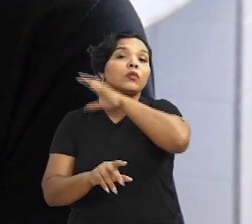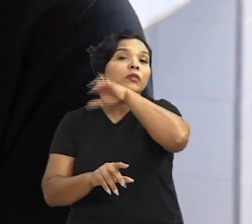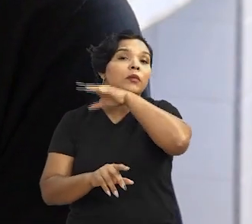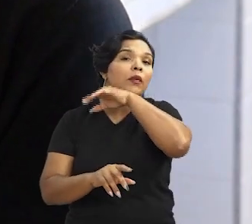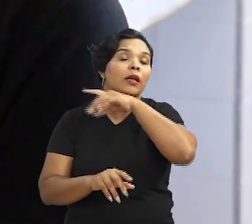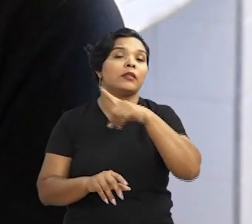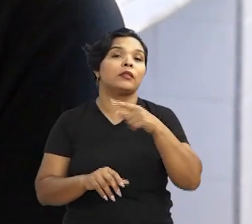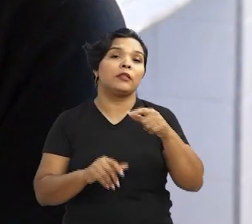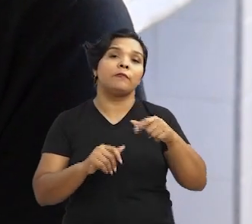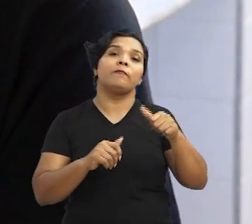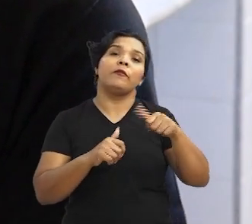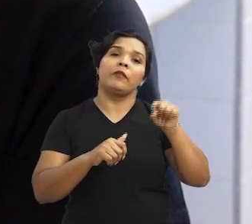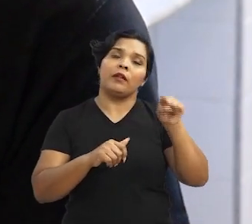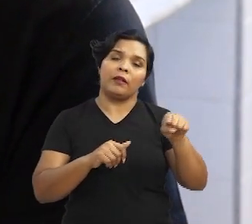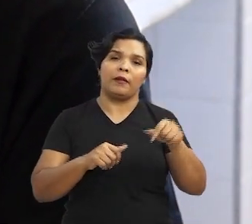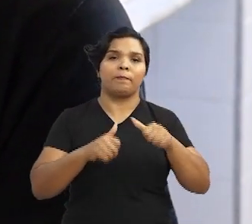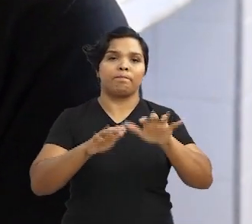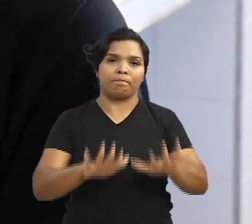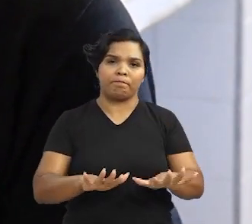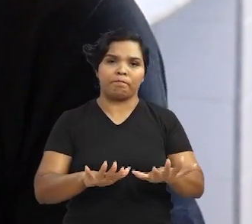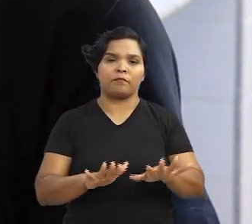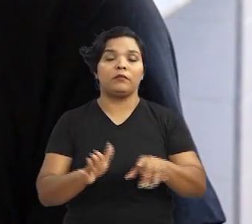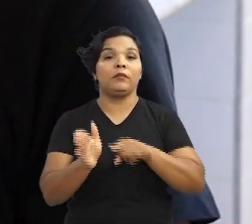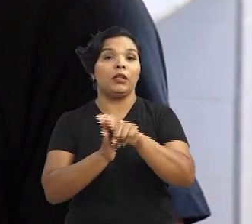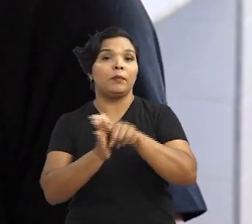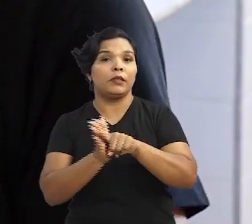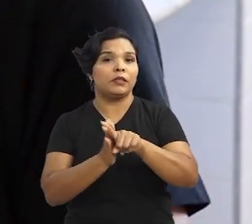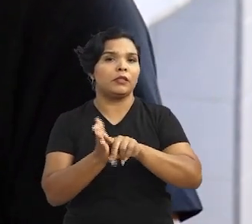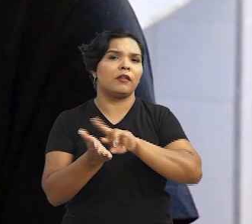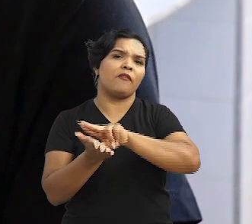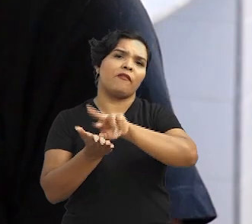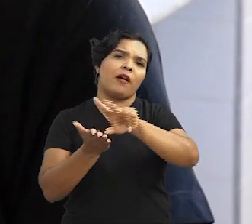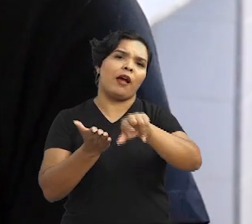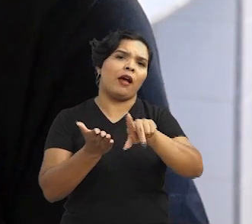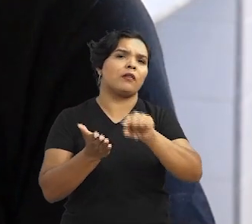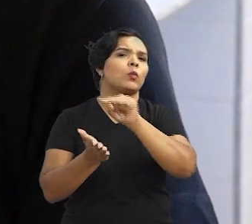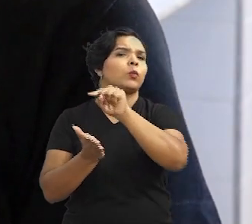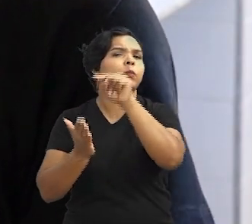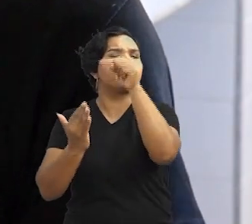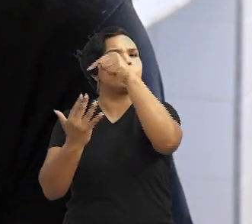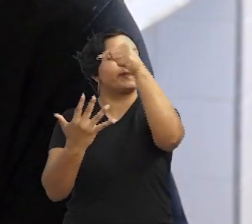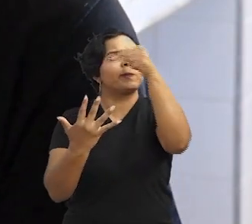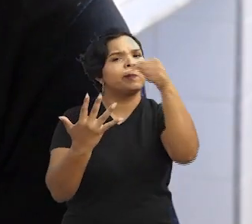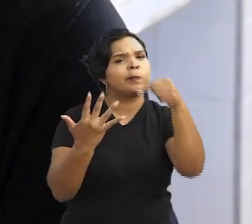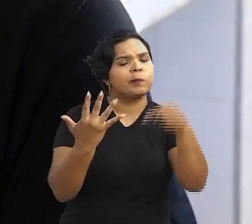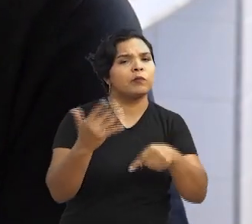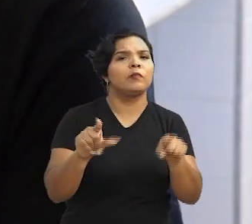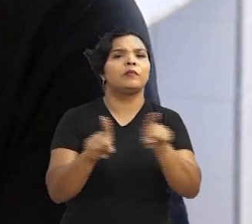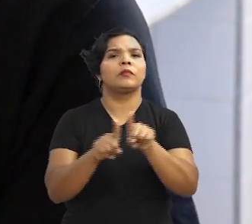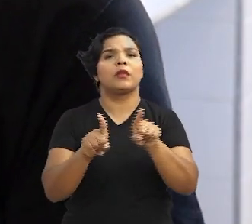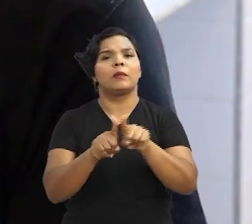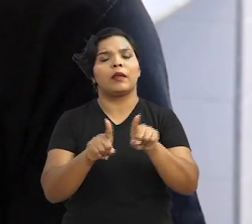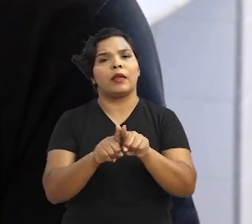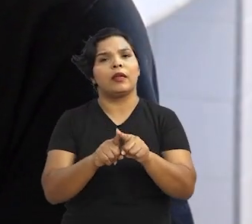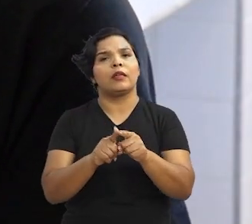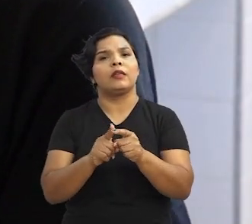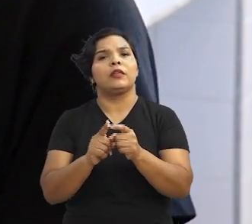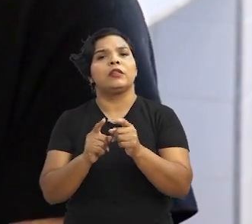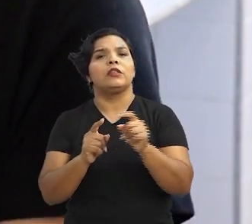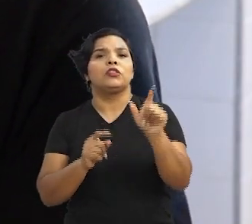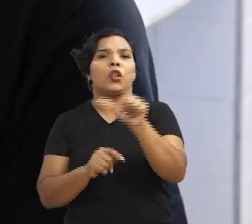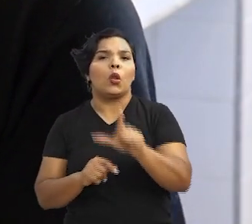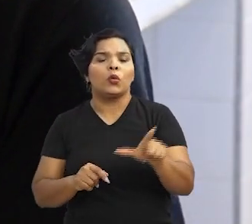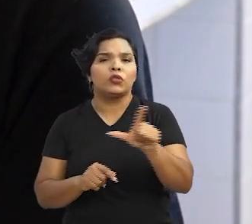das espécies que costumam estar lá, né? Então a pesquisa ela abrange vários pontos, né? Também teve a parte de